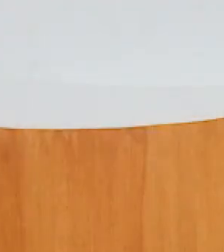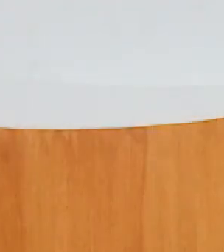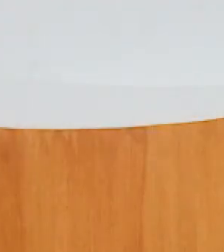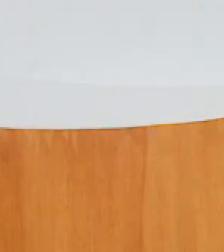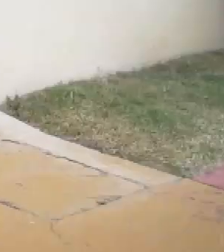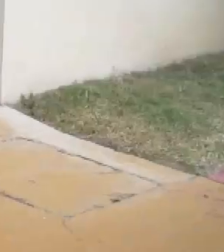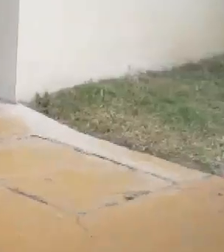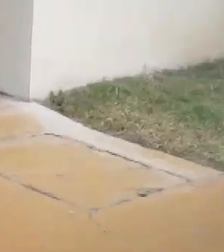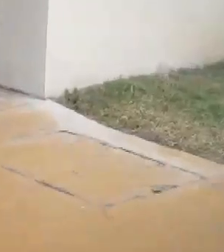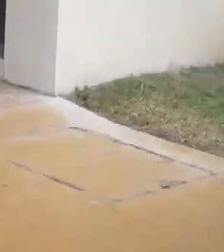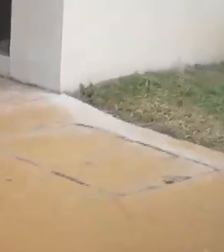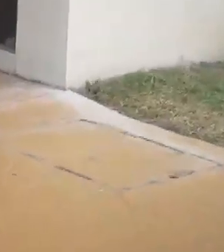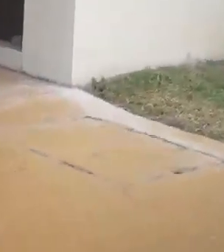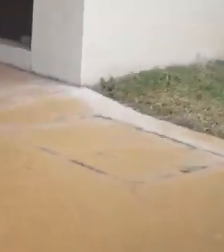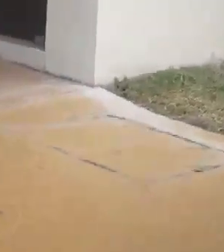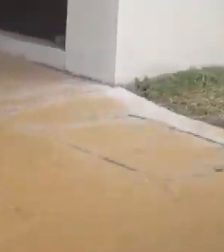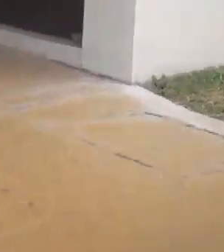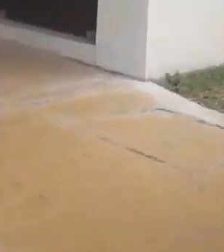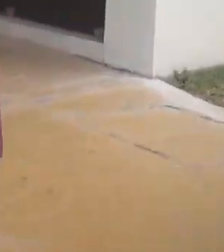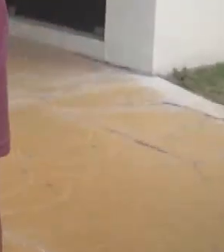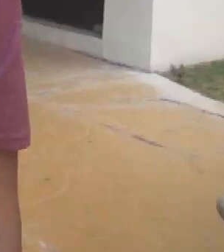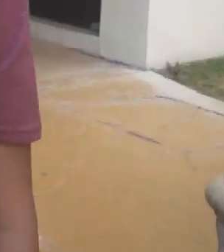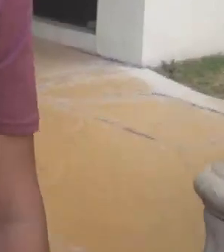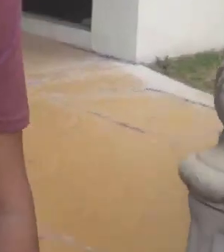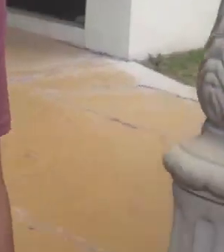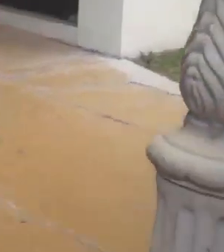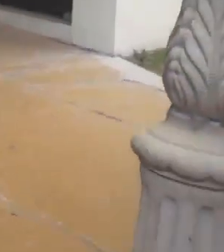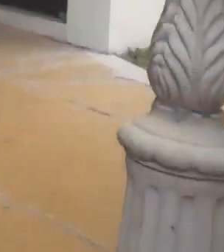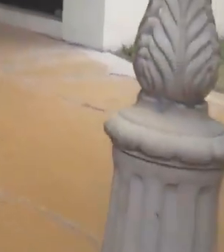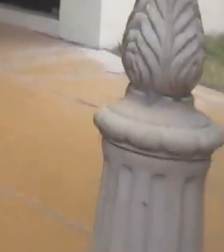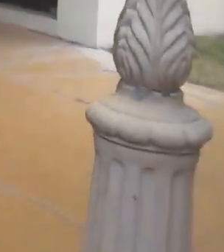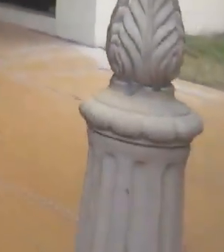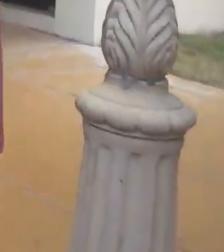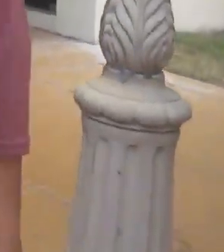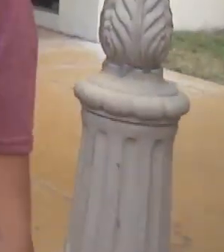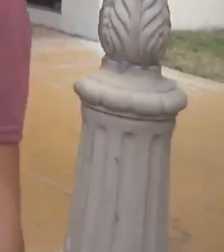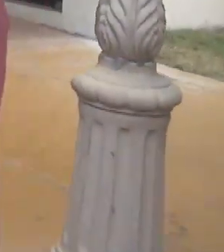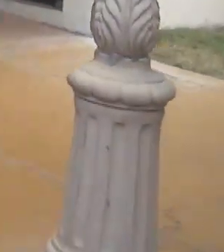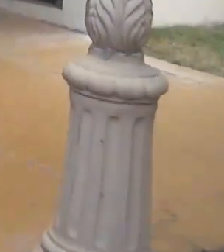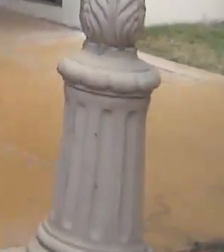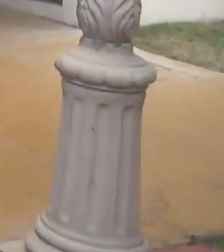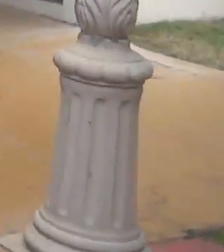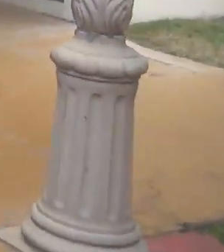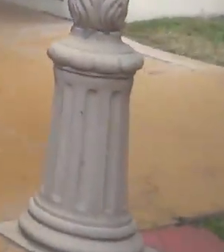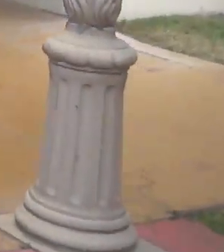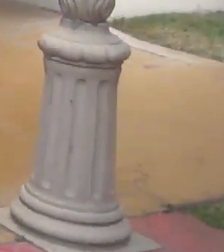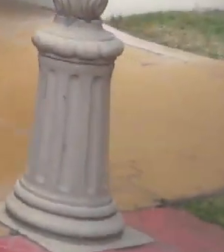dela. Área externa. Lucas caminha de mãos dadas com uma mulher. Eles param e se abraçam.